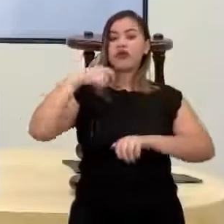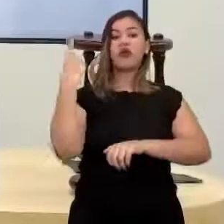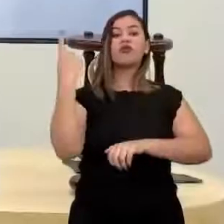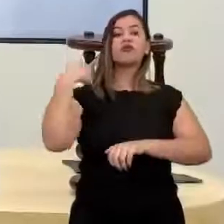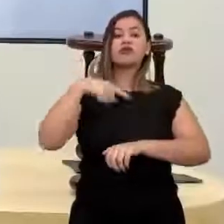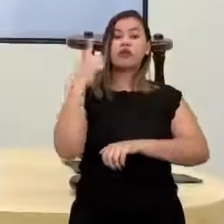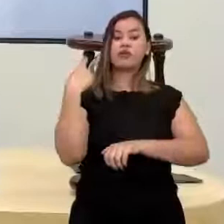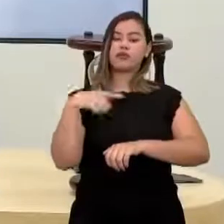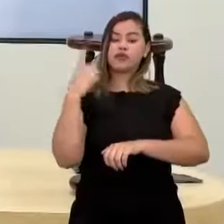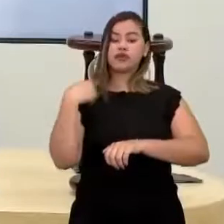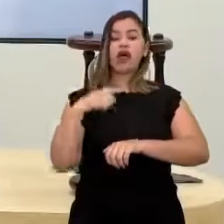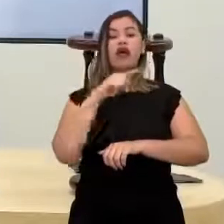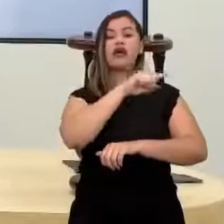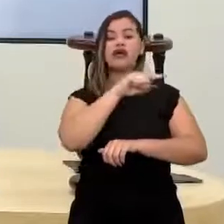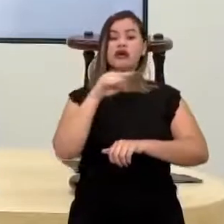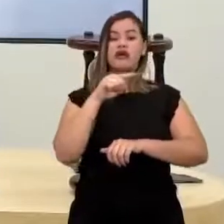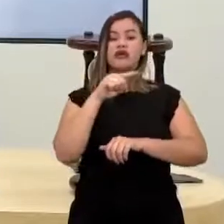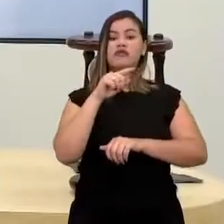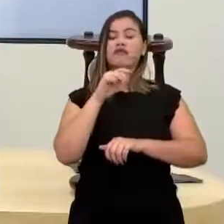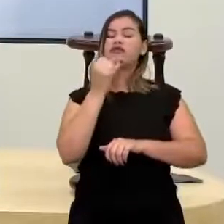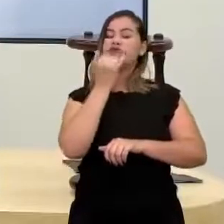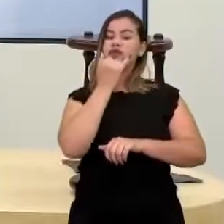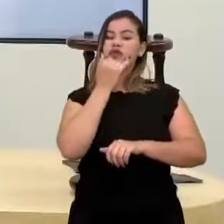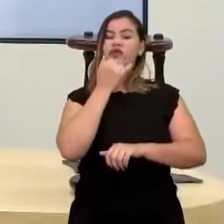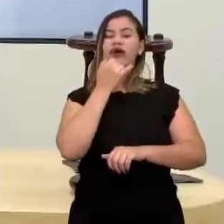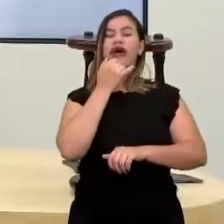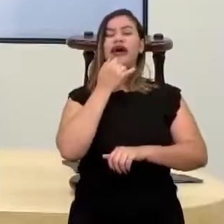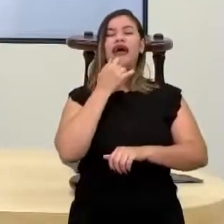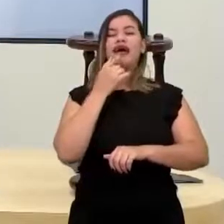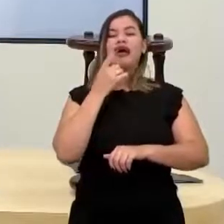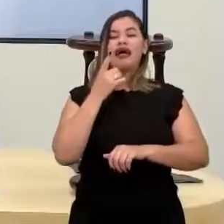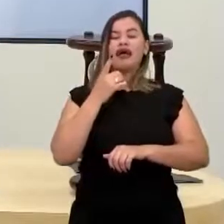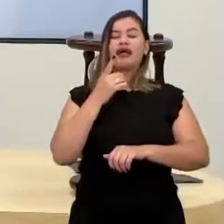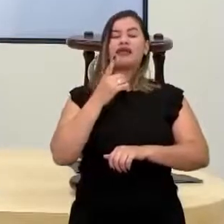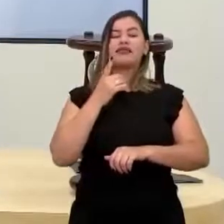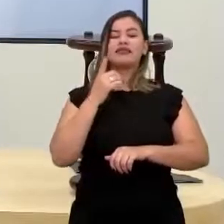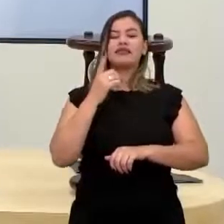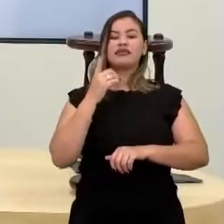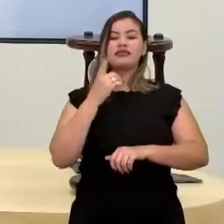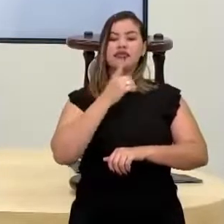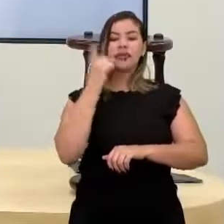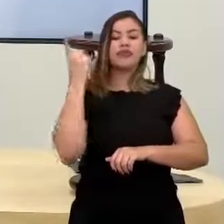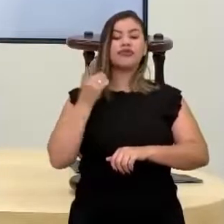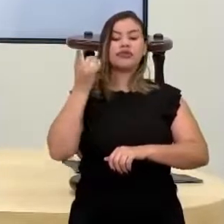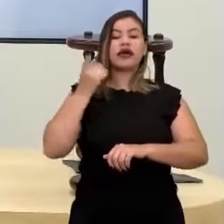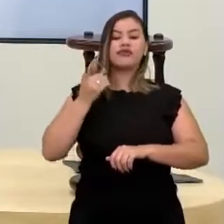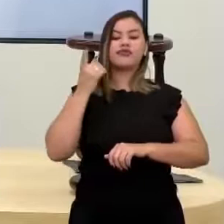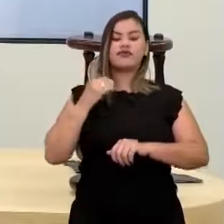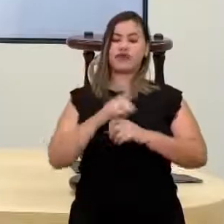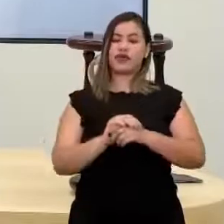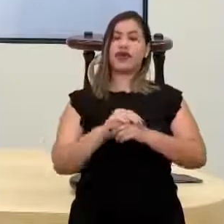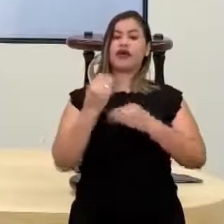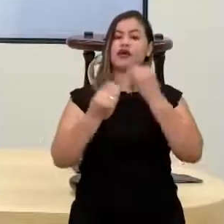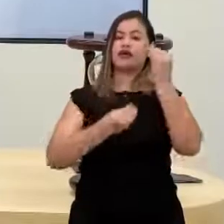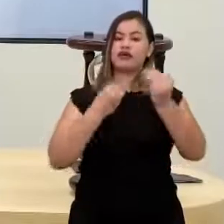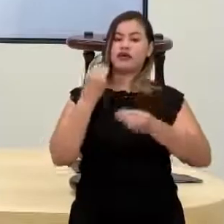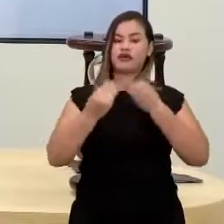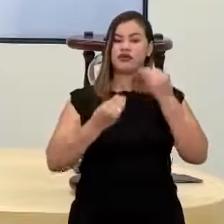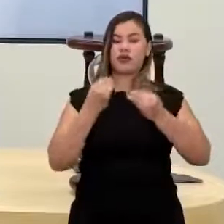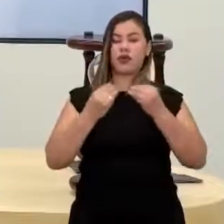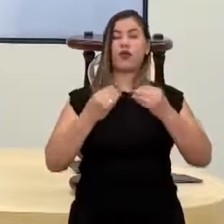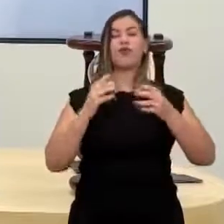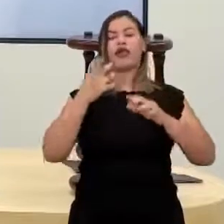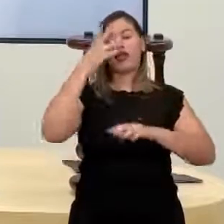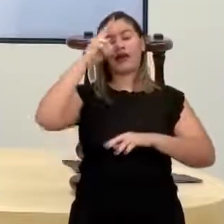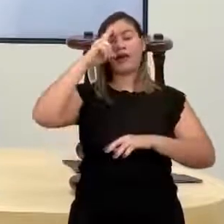deputados representam os interesses do povo. Vocês se lembram que lá na Grécia o cidadão, ele era direto, a cidadania era direta,